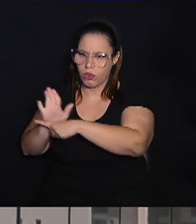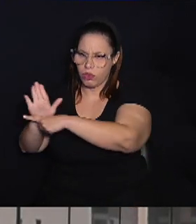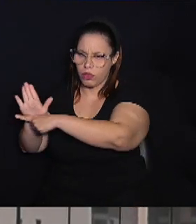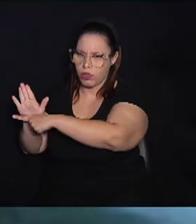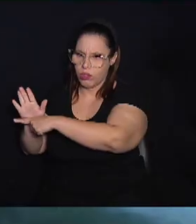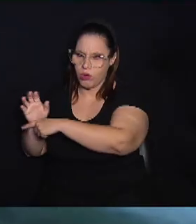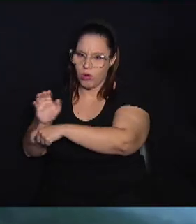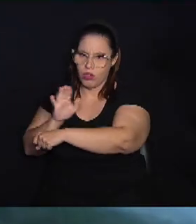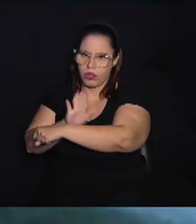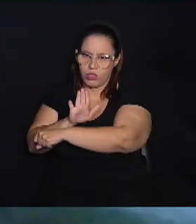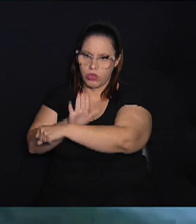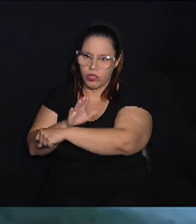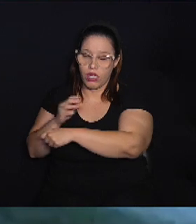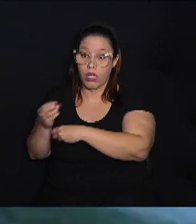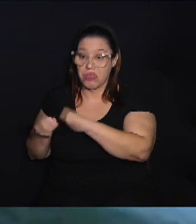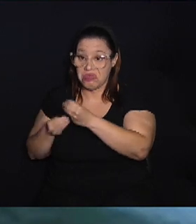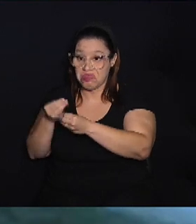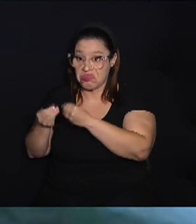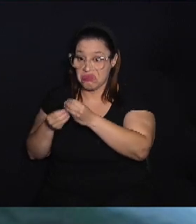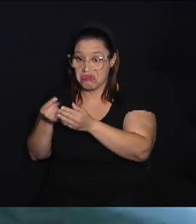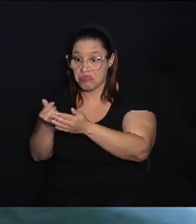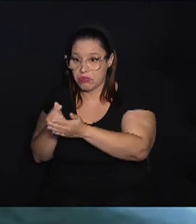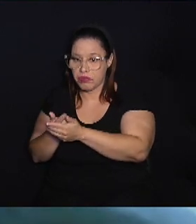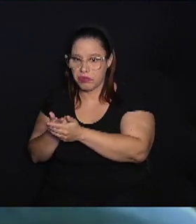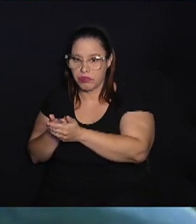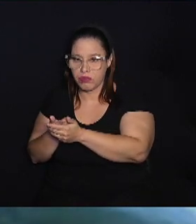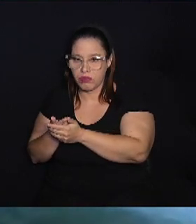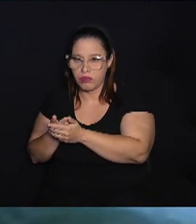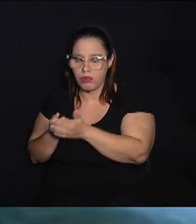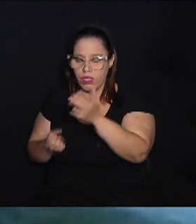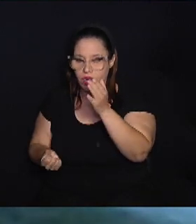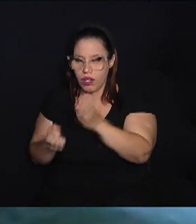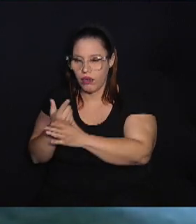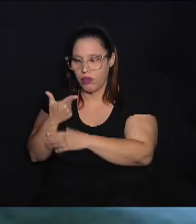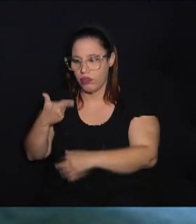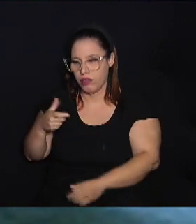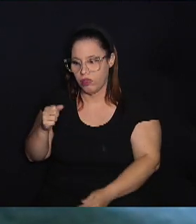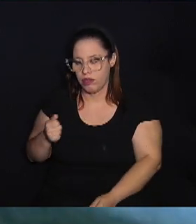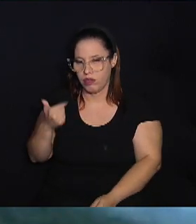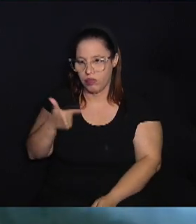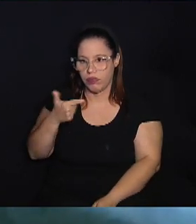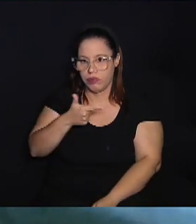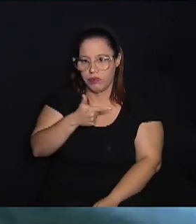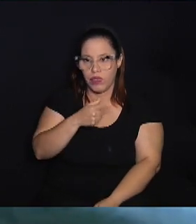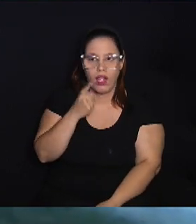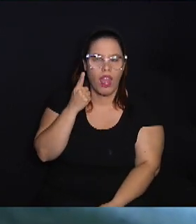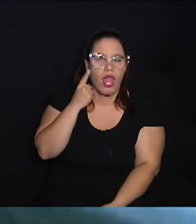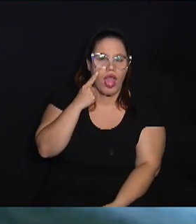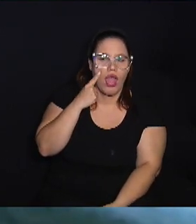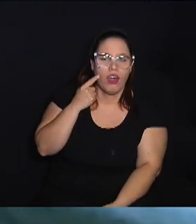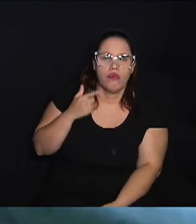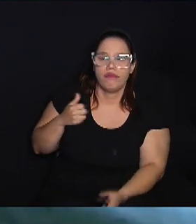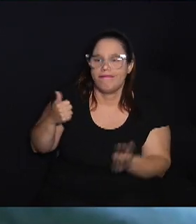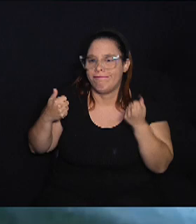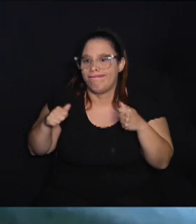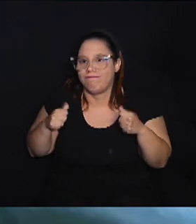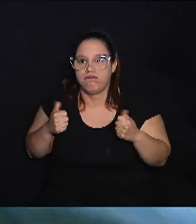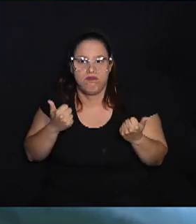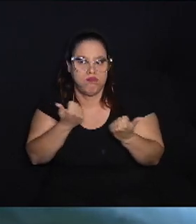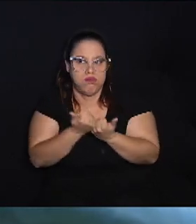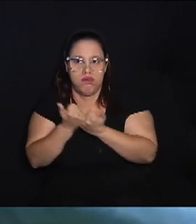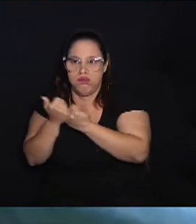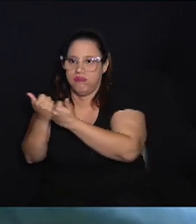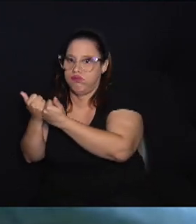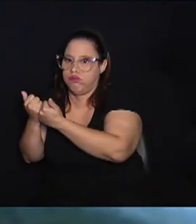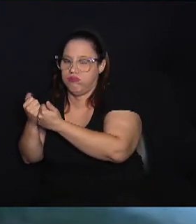Perfeito. O Adote uma Cooperativa surgiu por volta de 2022, quando a gente viu uma necessidade de apoiar as cooperativas